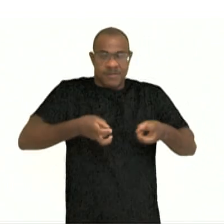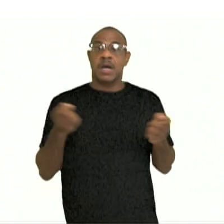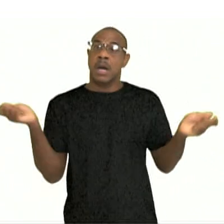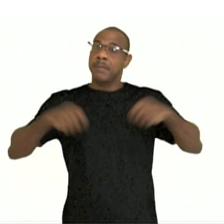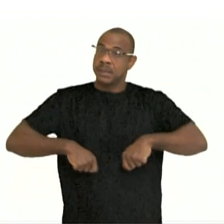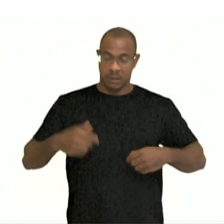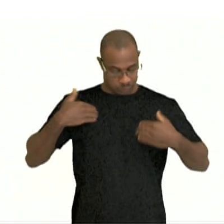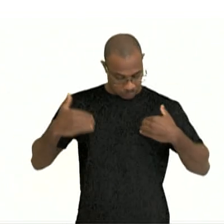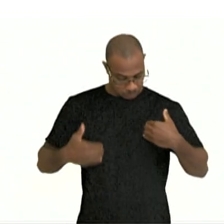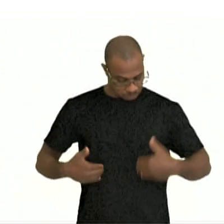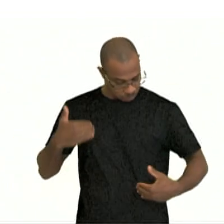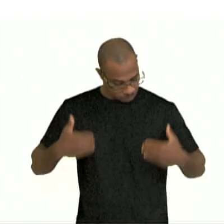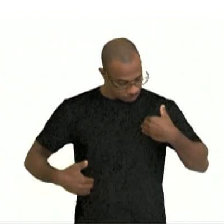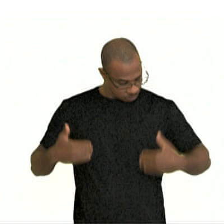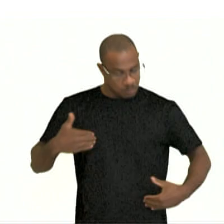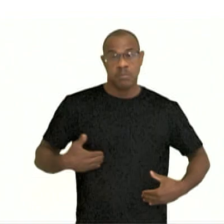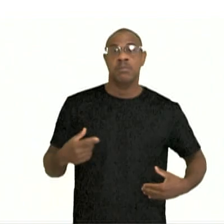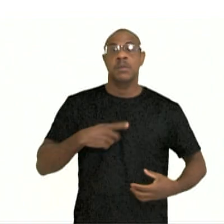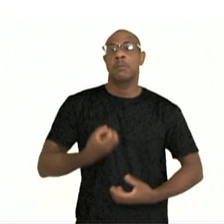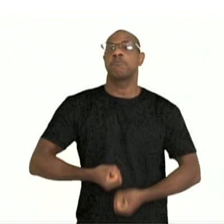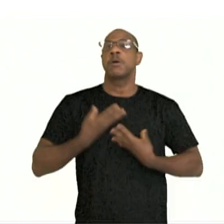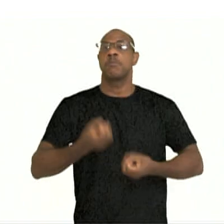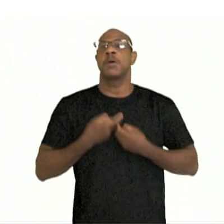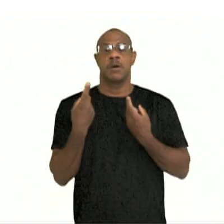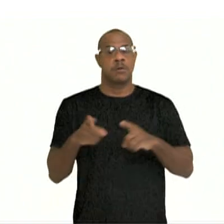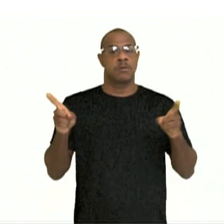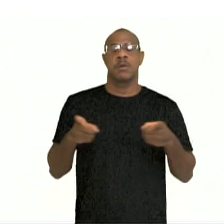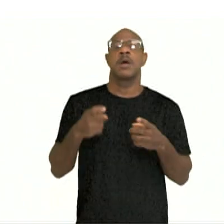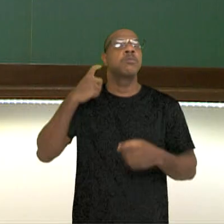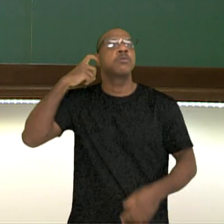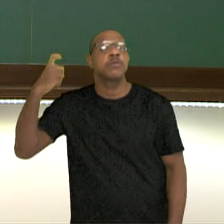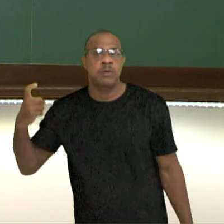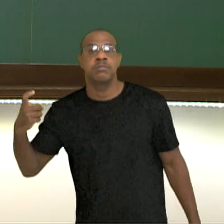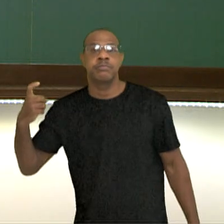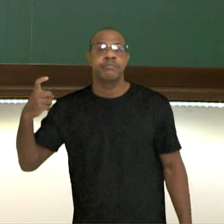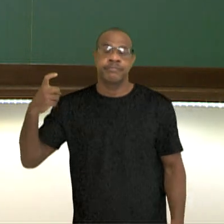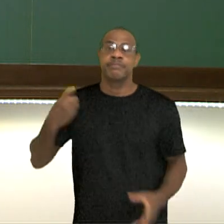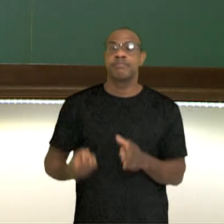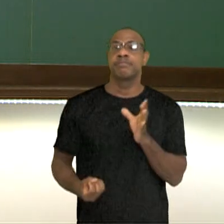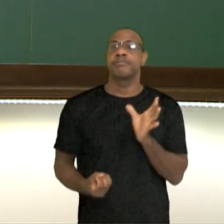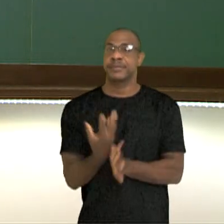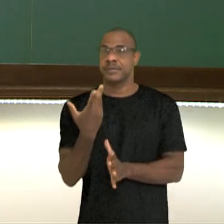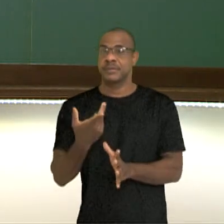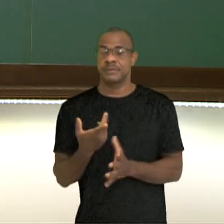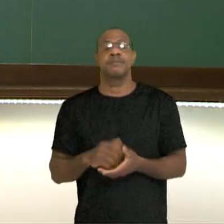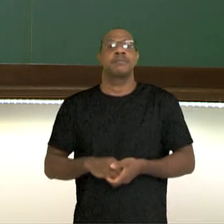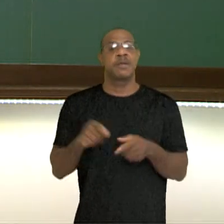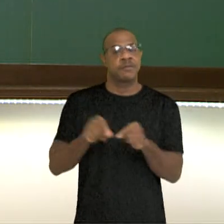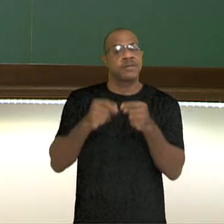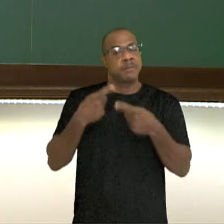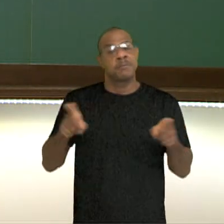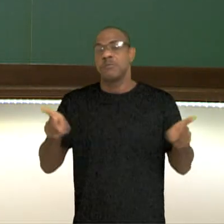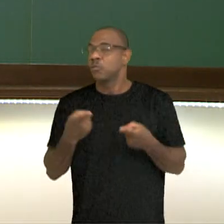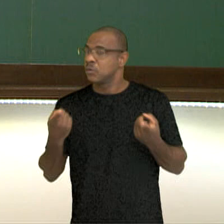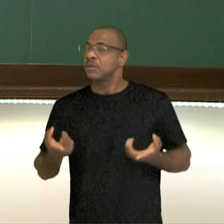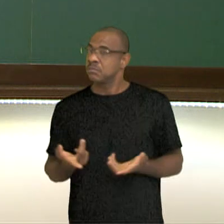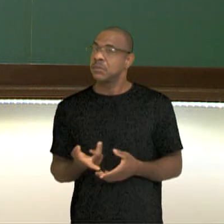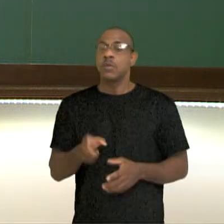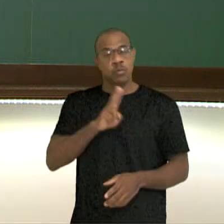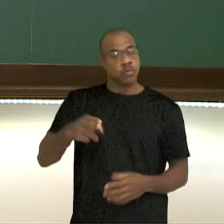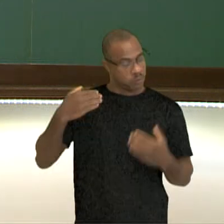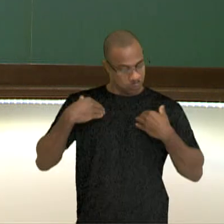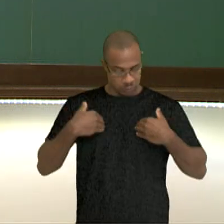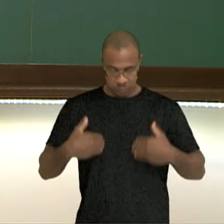capacidade corporal de produzir som para a composição musical de suas trilhas. Das músicas que eles compõem